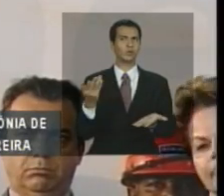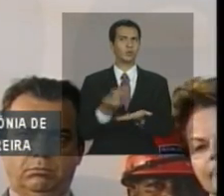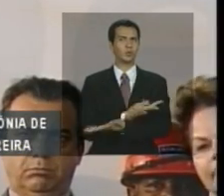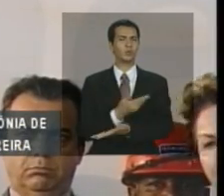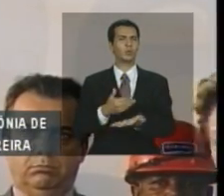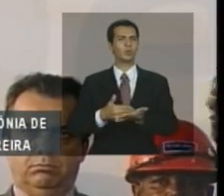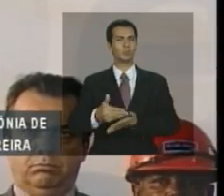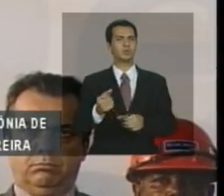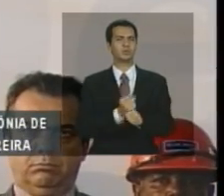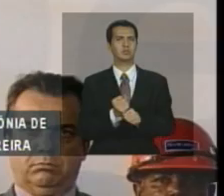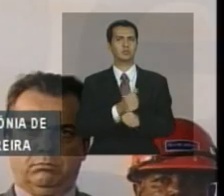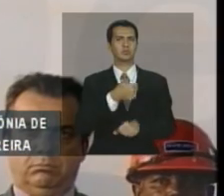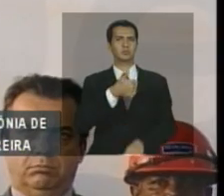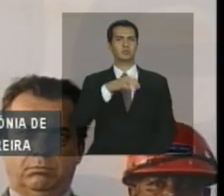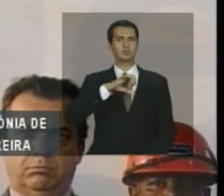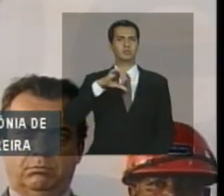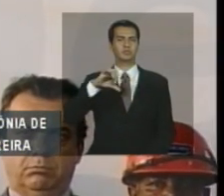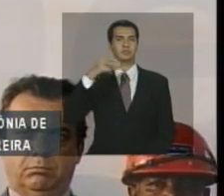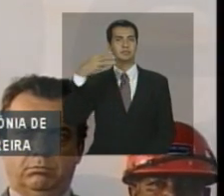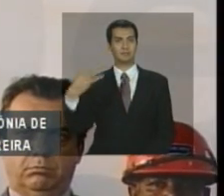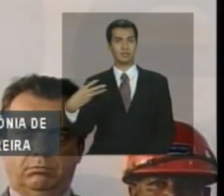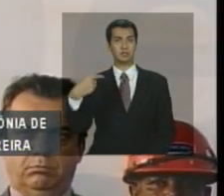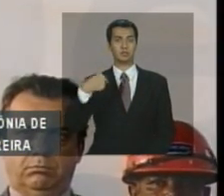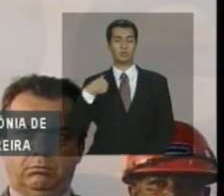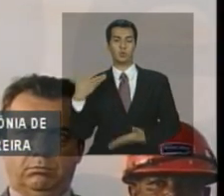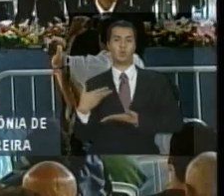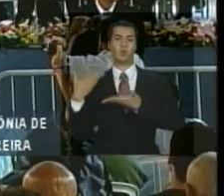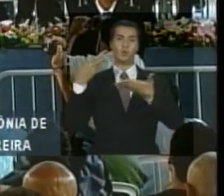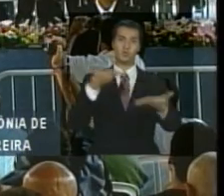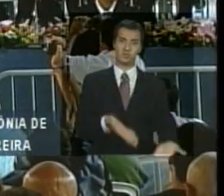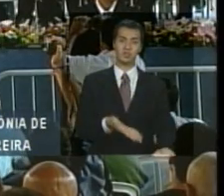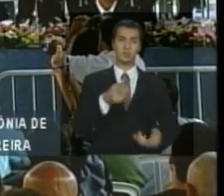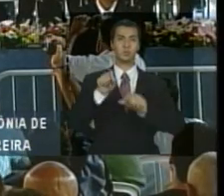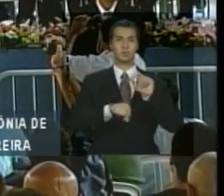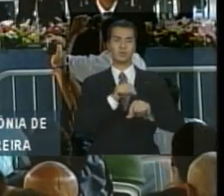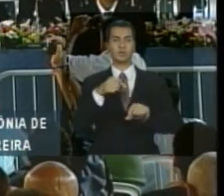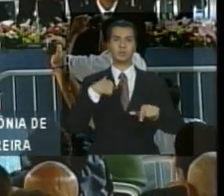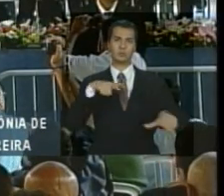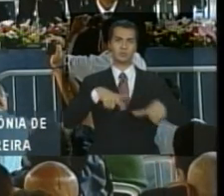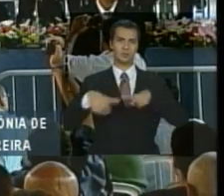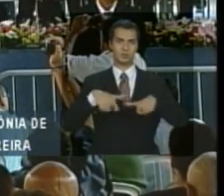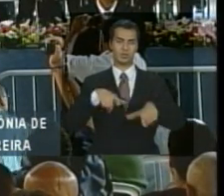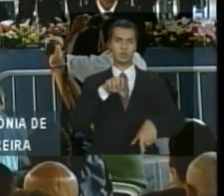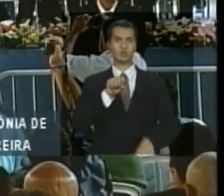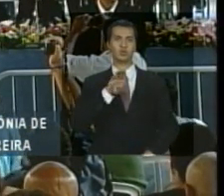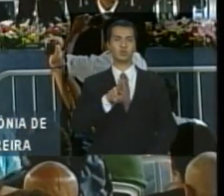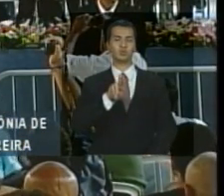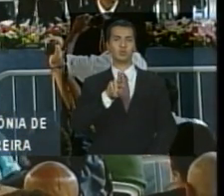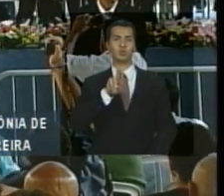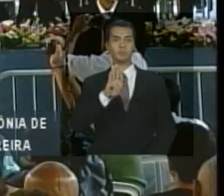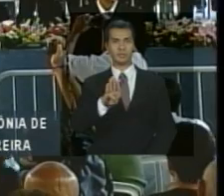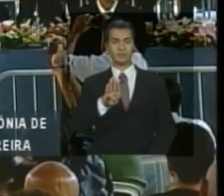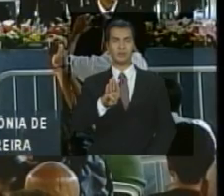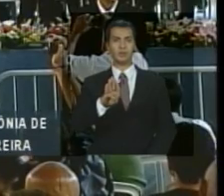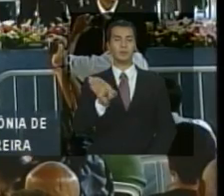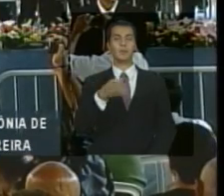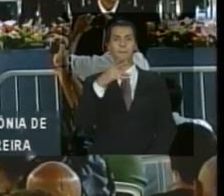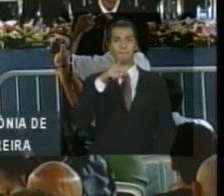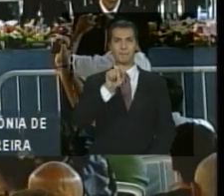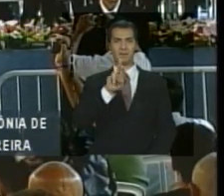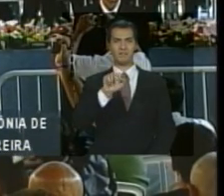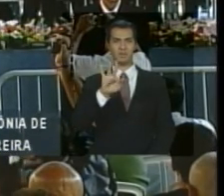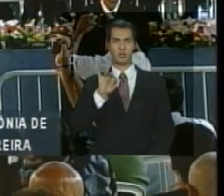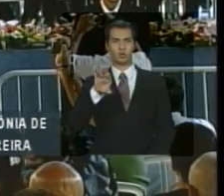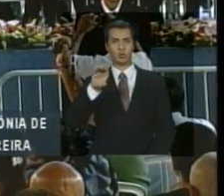Em 93, eu fui convidado para ser subprefeito dessa região aqui, Jacarepaguá e Barra. E eu não conhecia muito